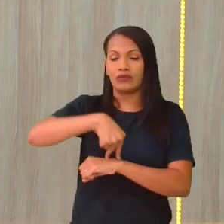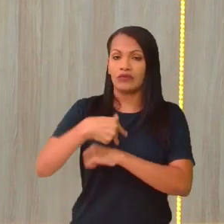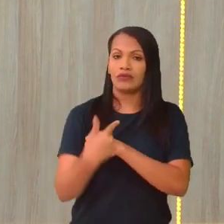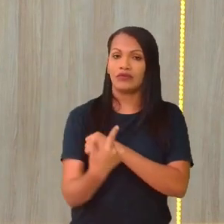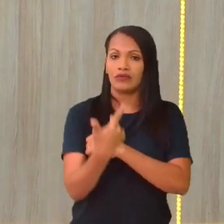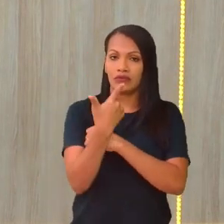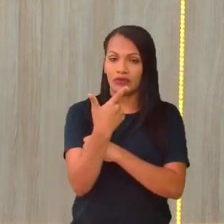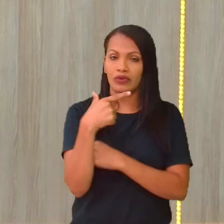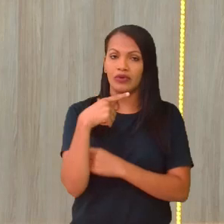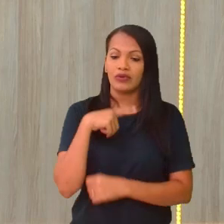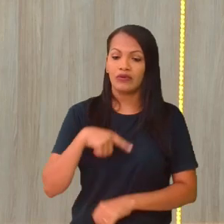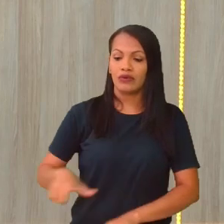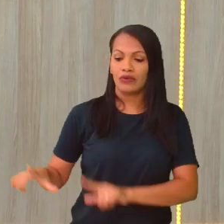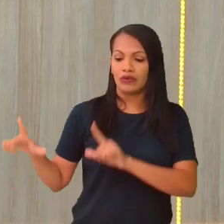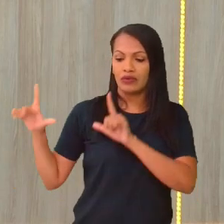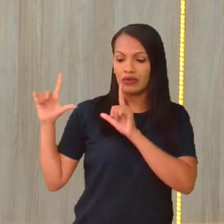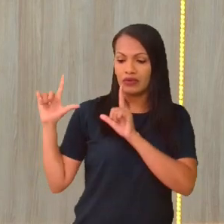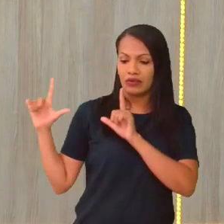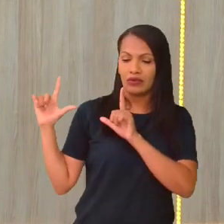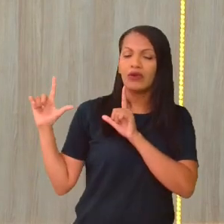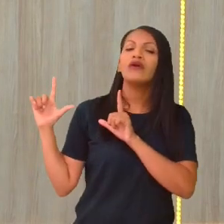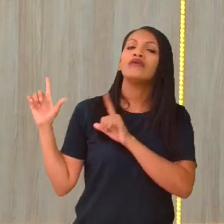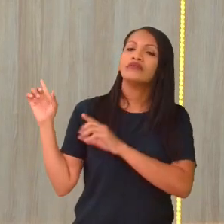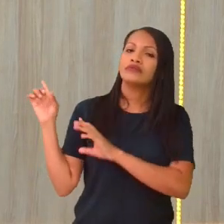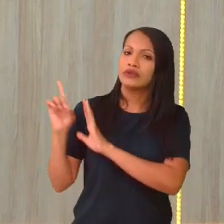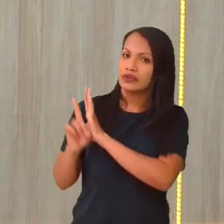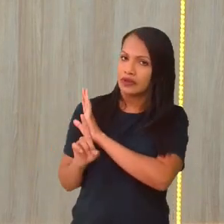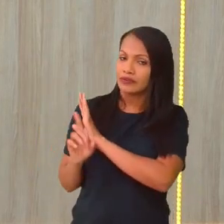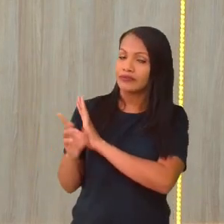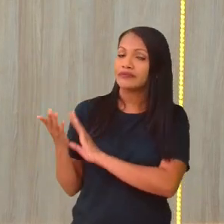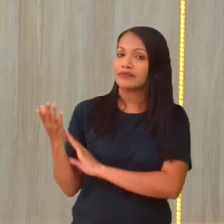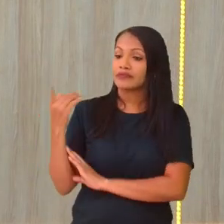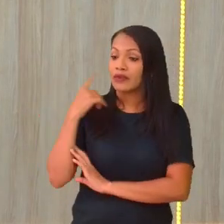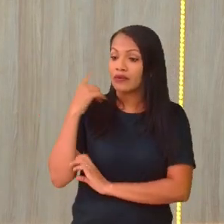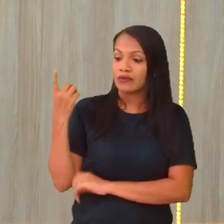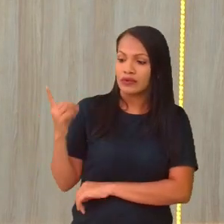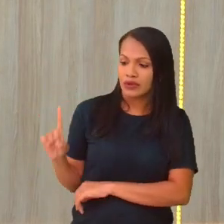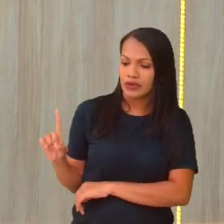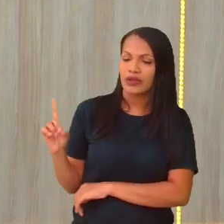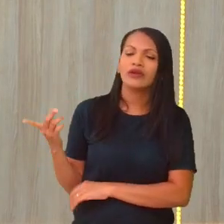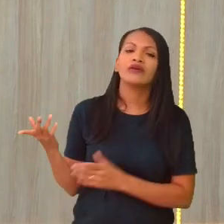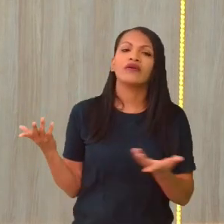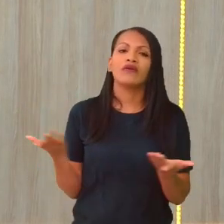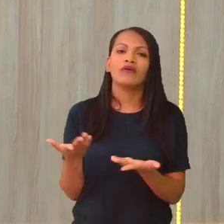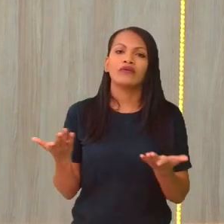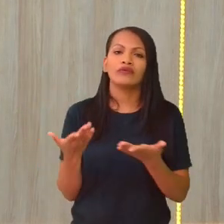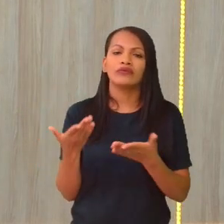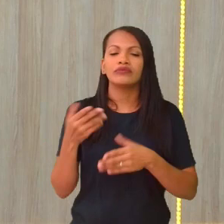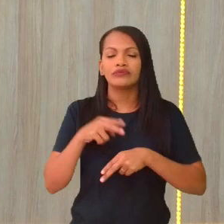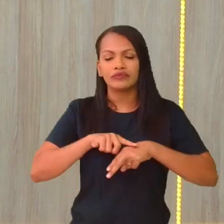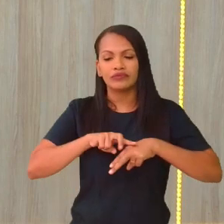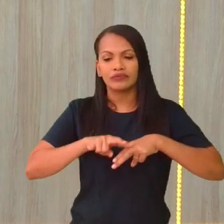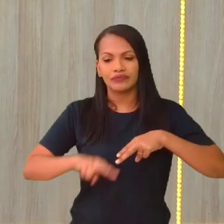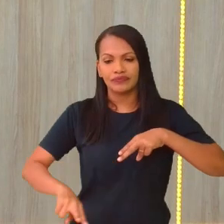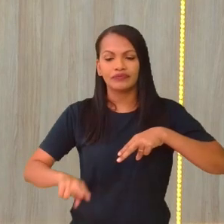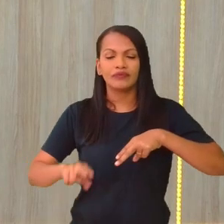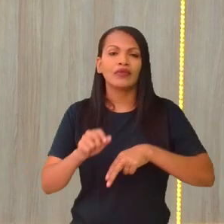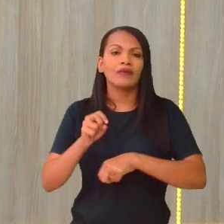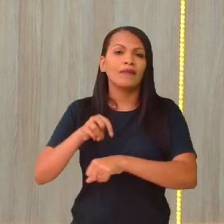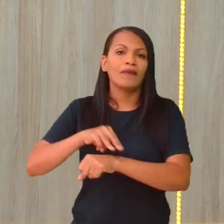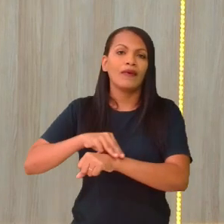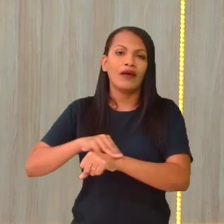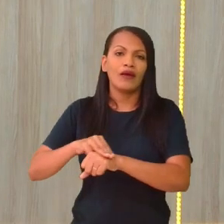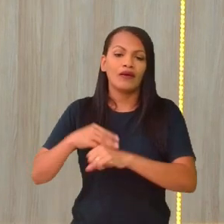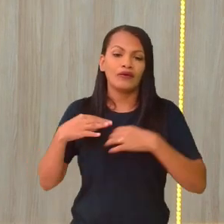câmera, tenho uma televisão ao meu lado direito, onde passarão as telas da aula de hoje, e eu visto uma calça marrom e uma blusa